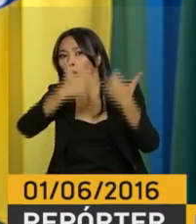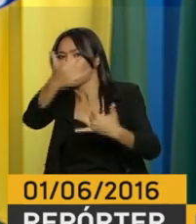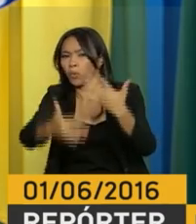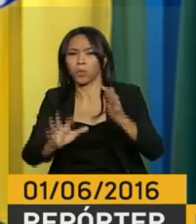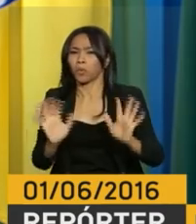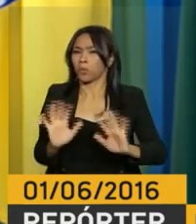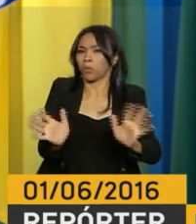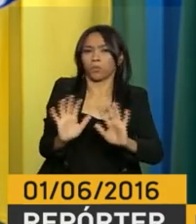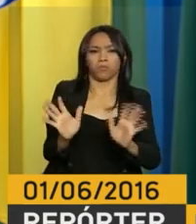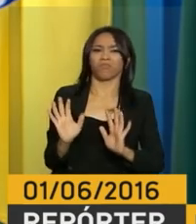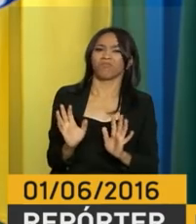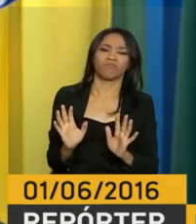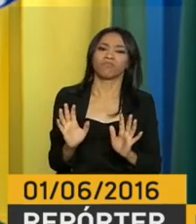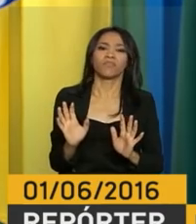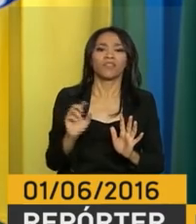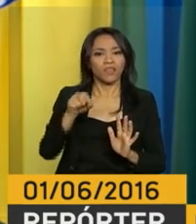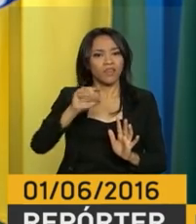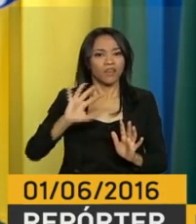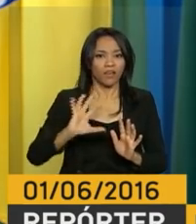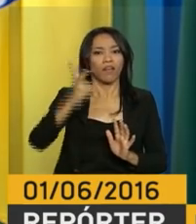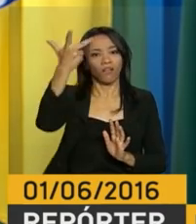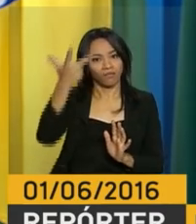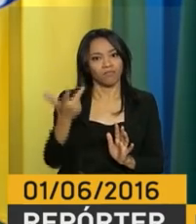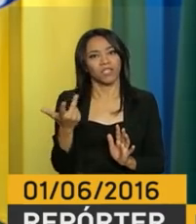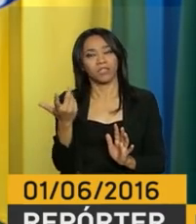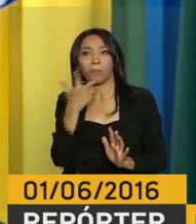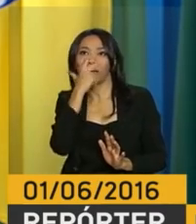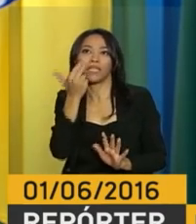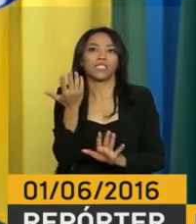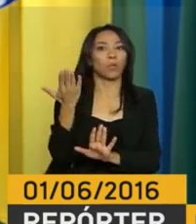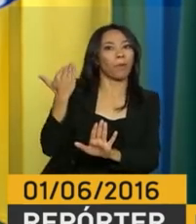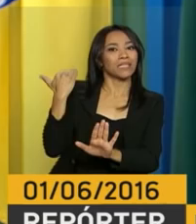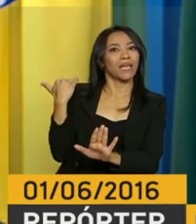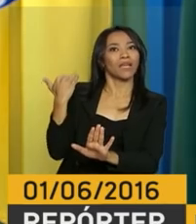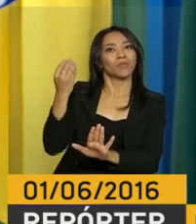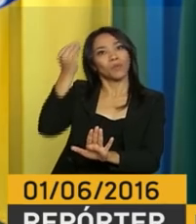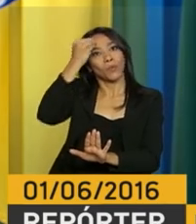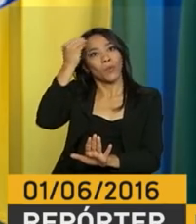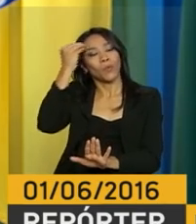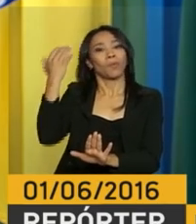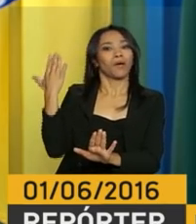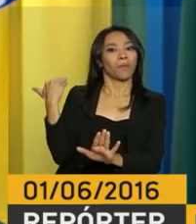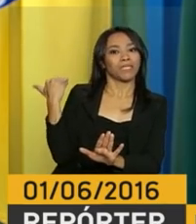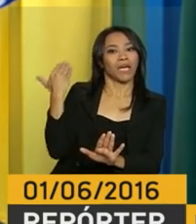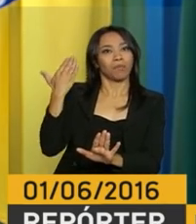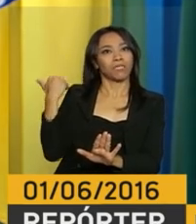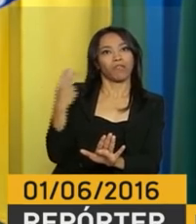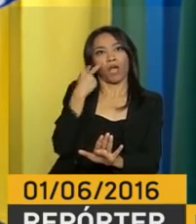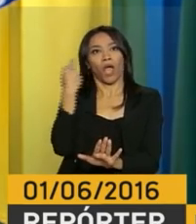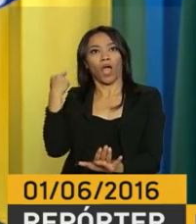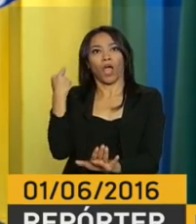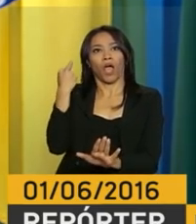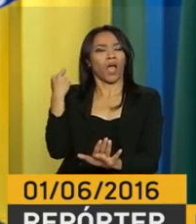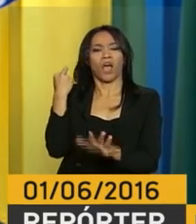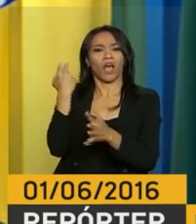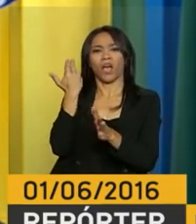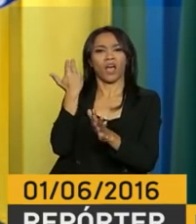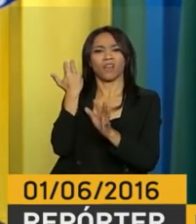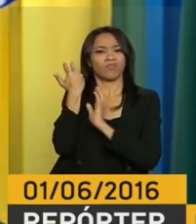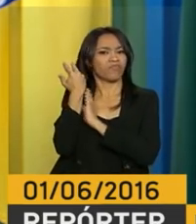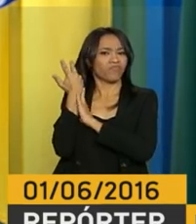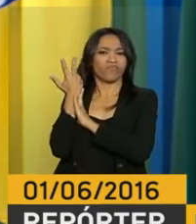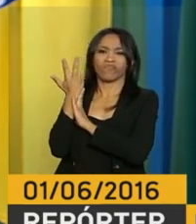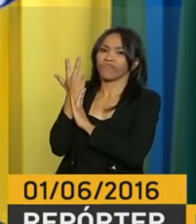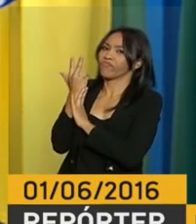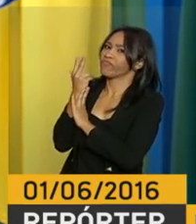instalaram no Brasil como se o passado fosse responsável pelo presente por isso reitero não falarei em herança de